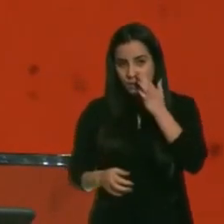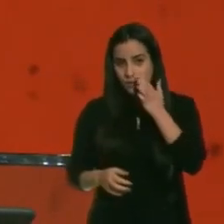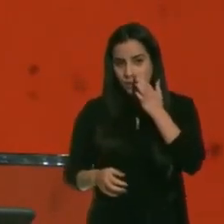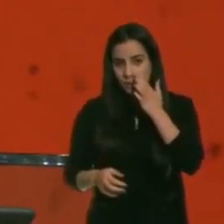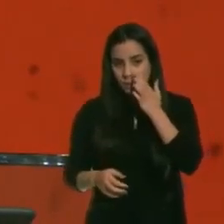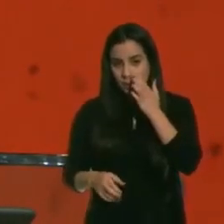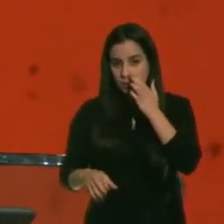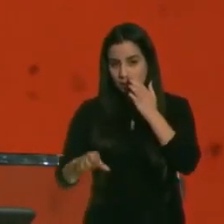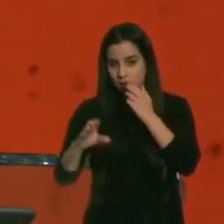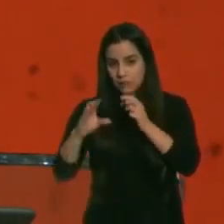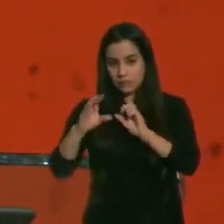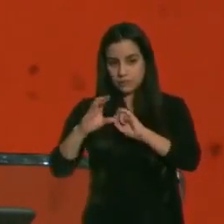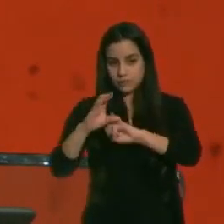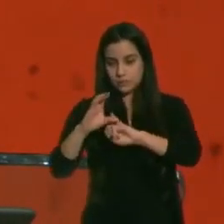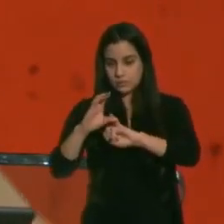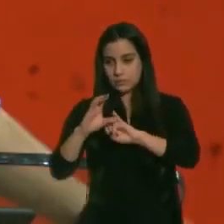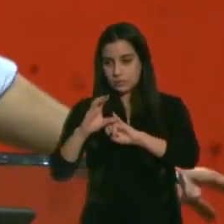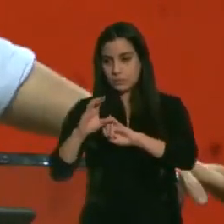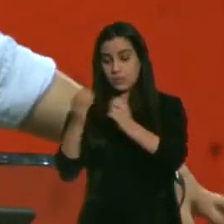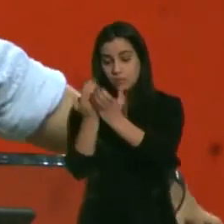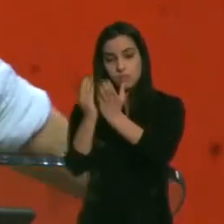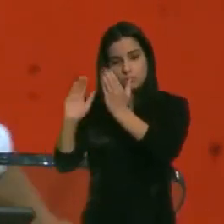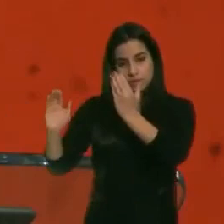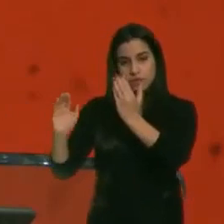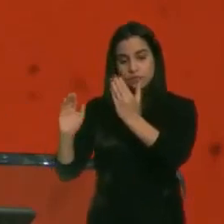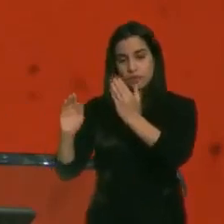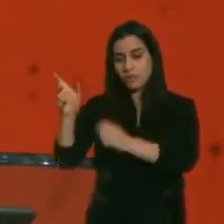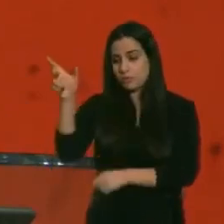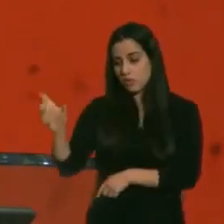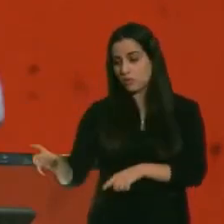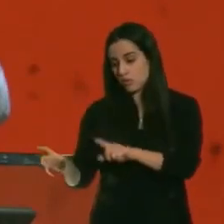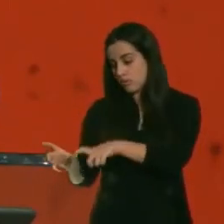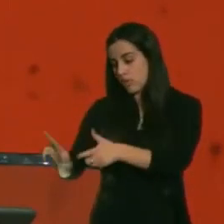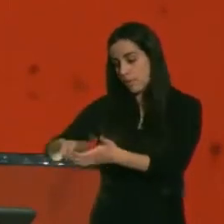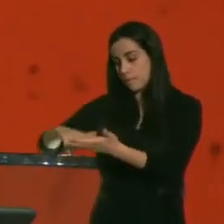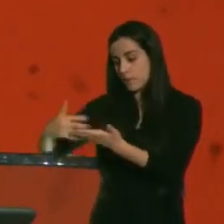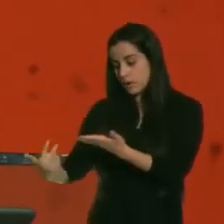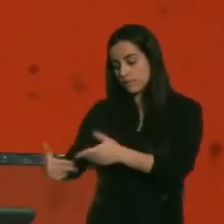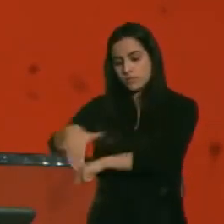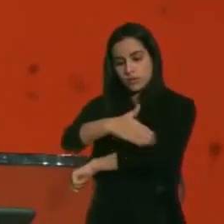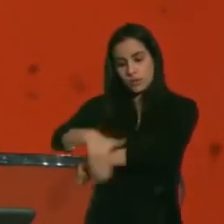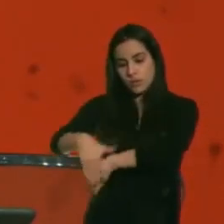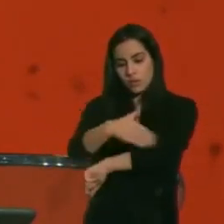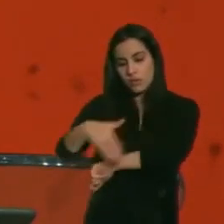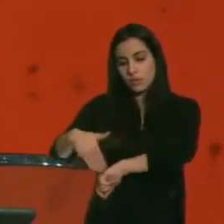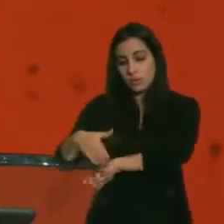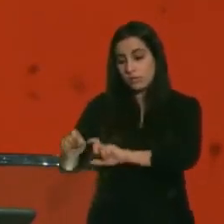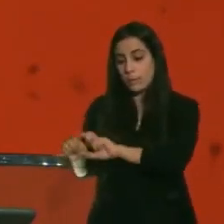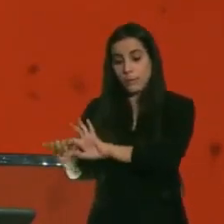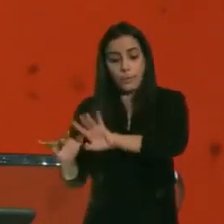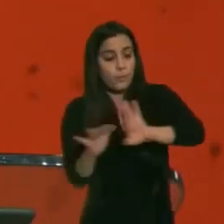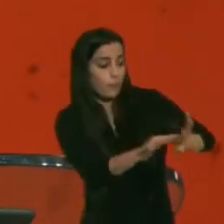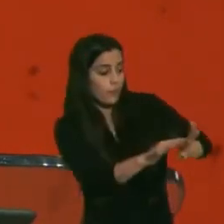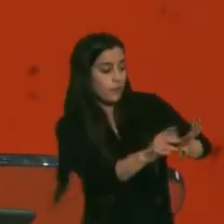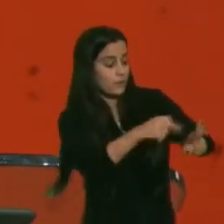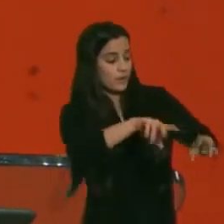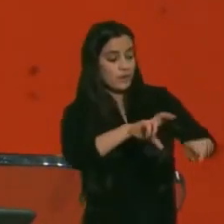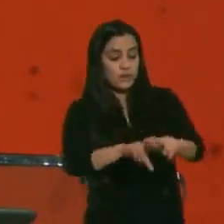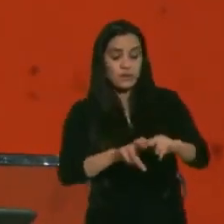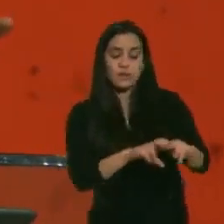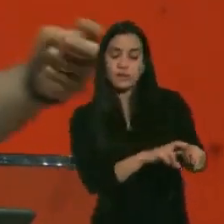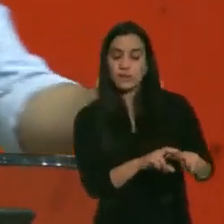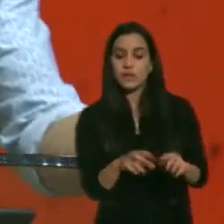abria, as pessoas ali que estavam jogadas na rua, elas literalmente iam correndo para as cadeiras,